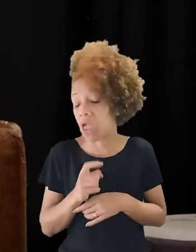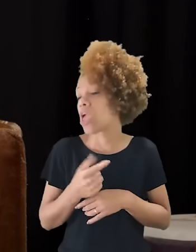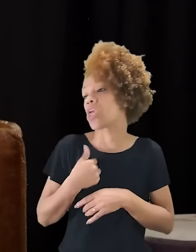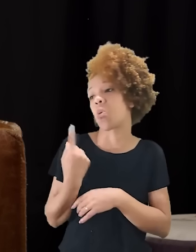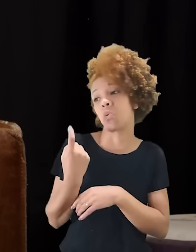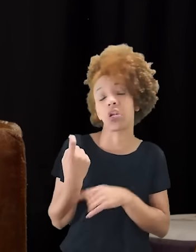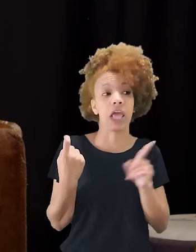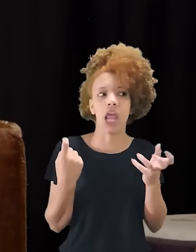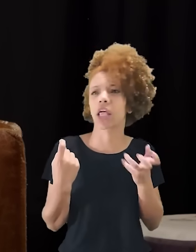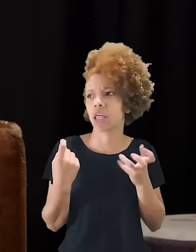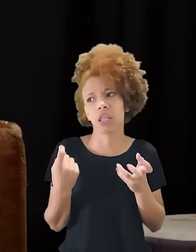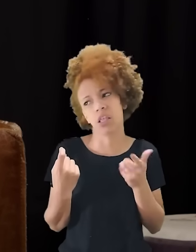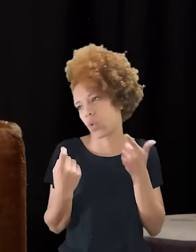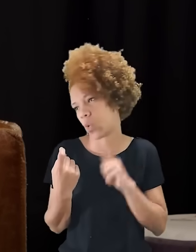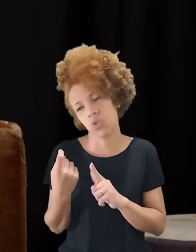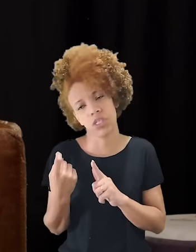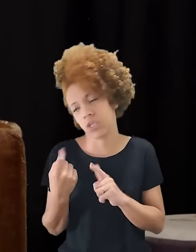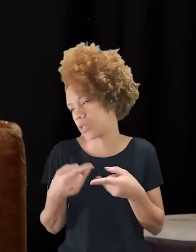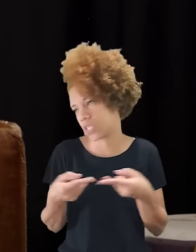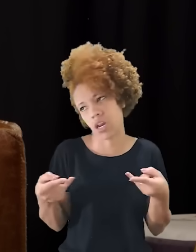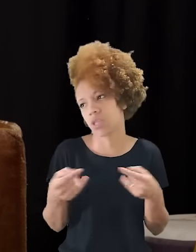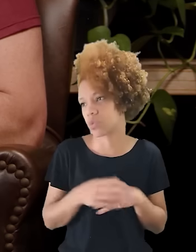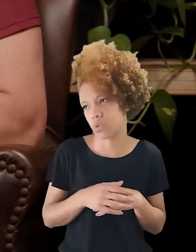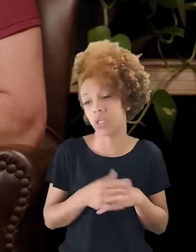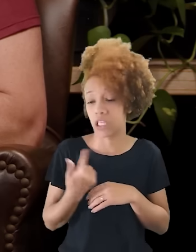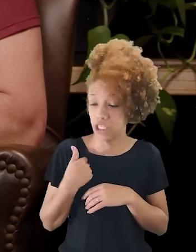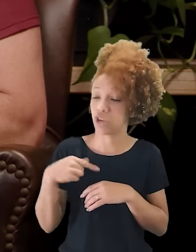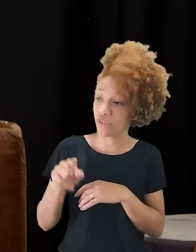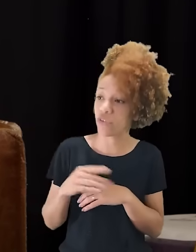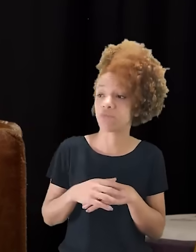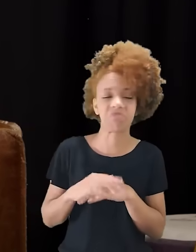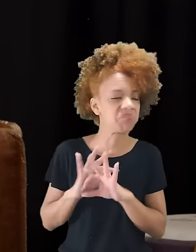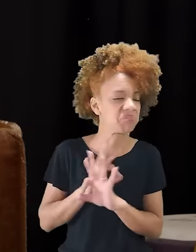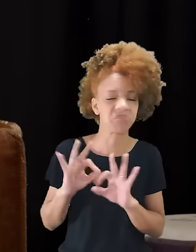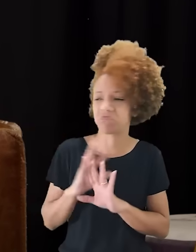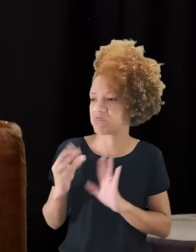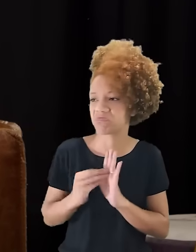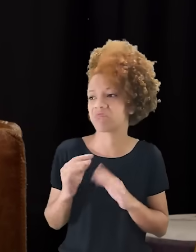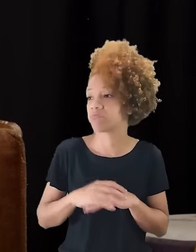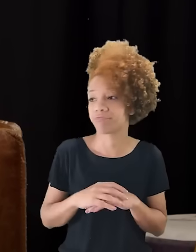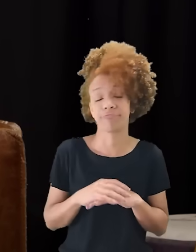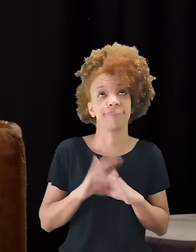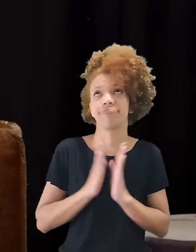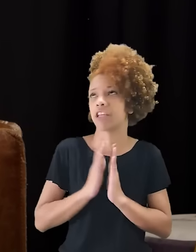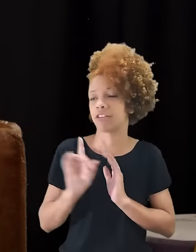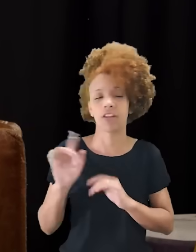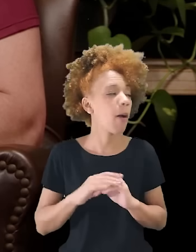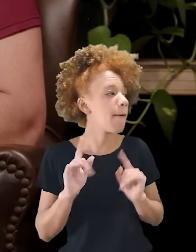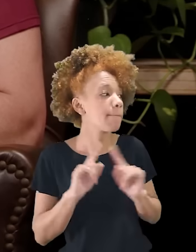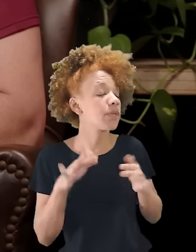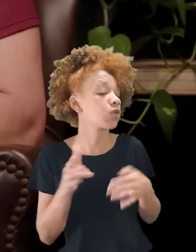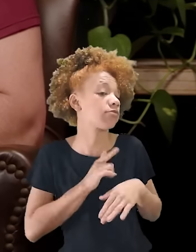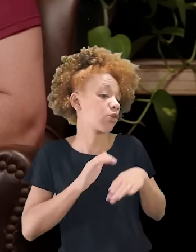a única que consegui inclusive ela queria ir ela não conseguiu esse ingresso entendi entendi e eu fui e deu tudo certo falei assim ai não foi mas